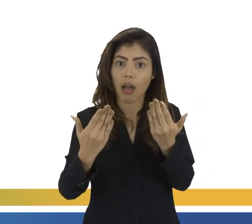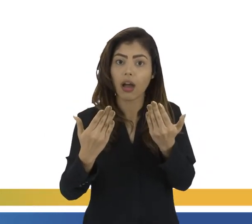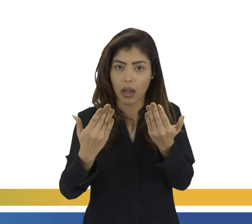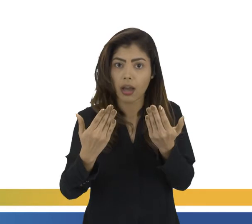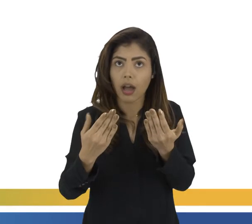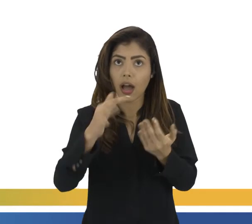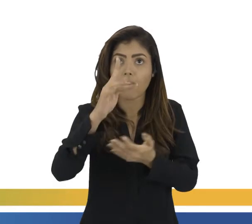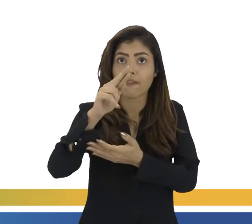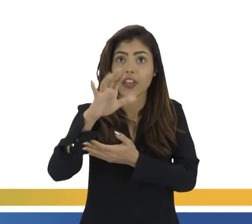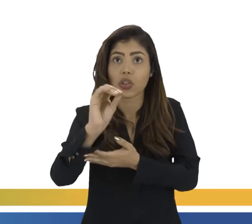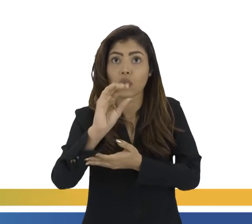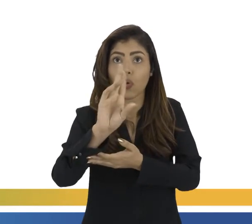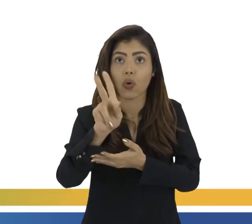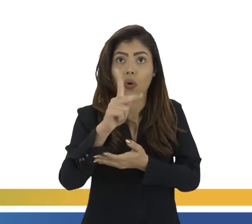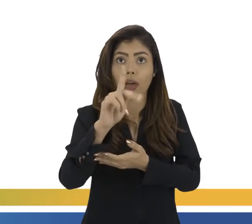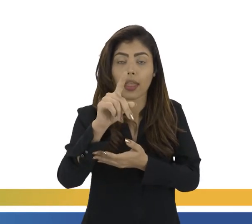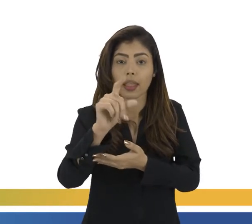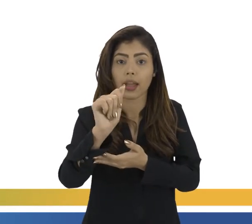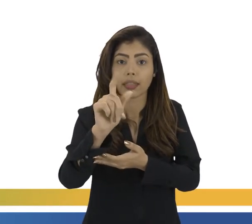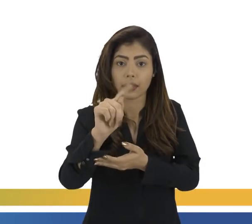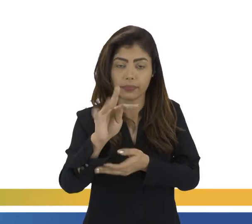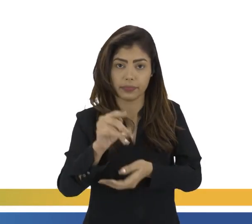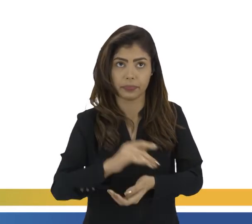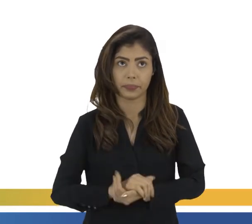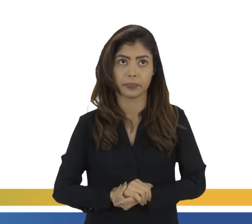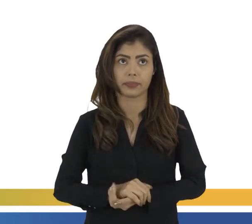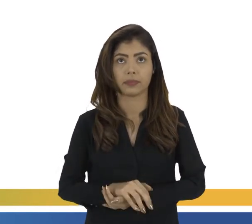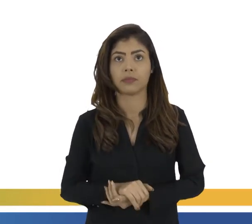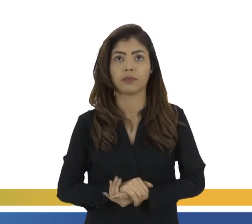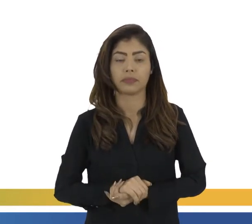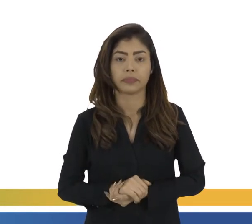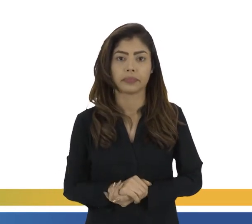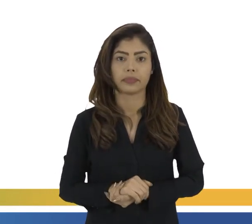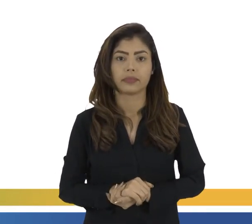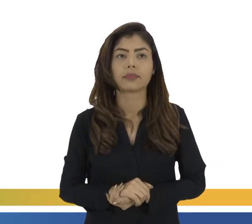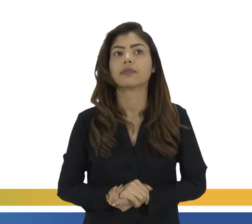o filo cordata. Então vocês estão vendo aí essas